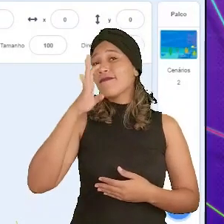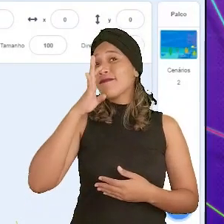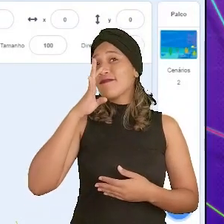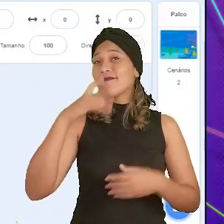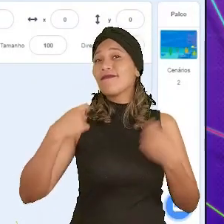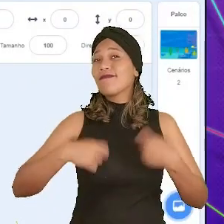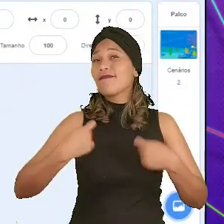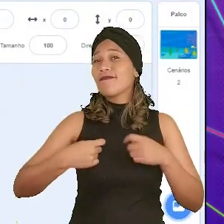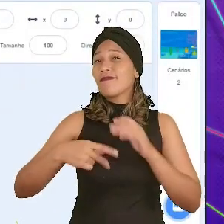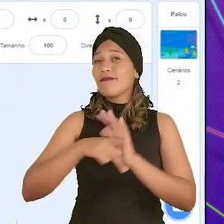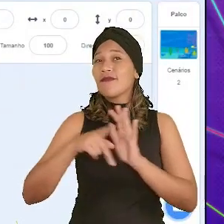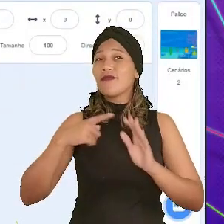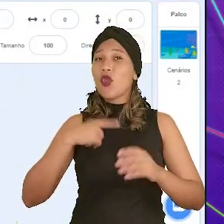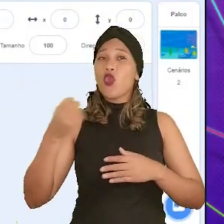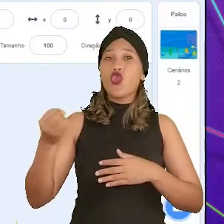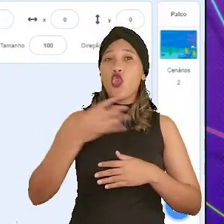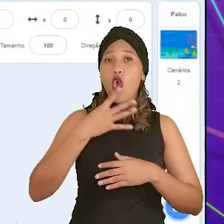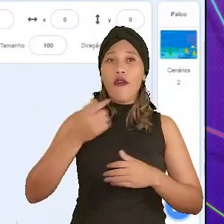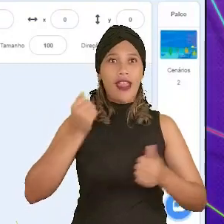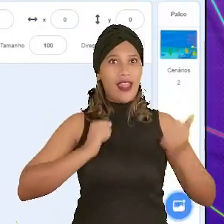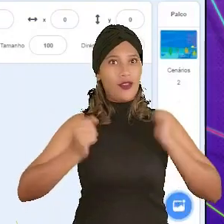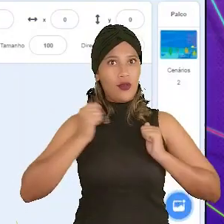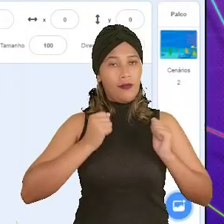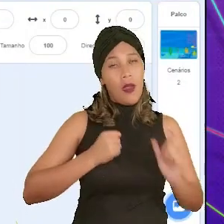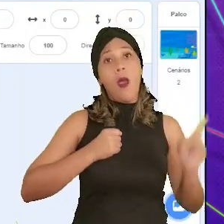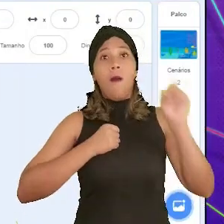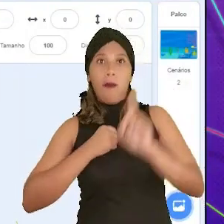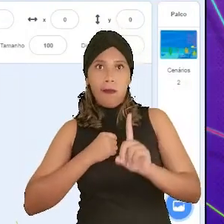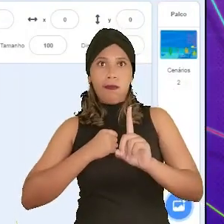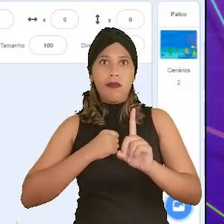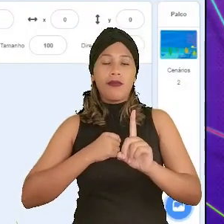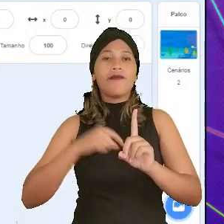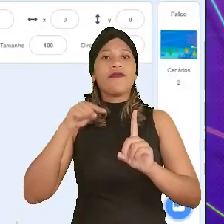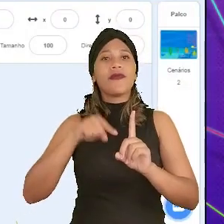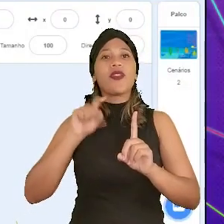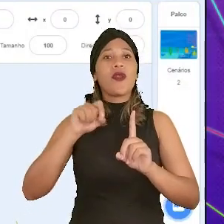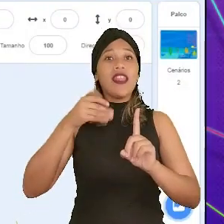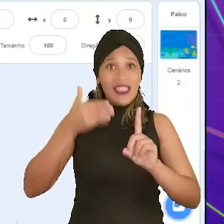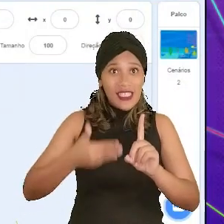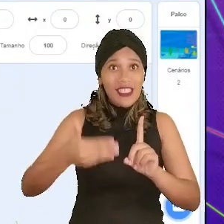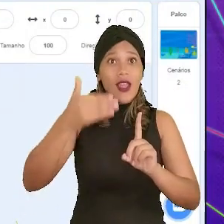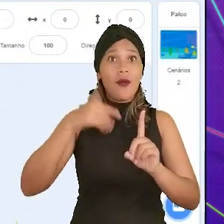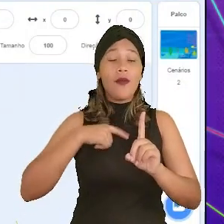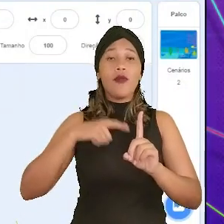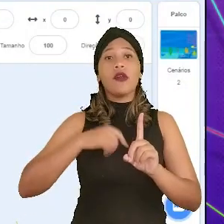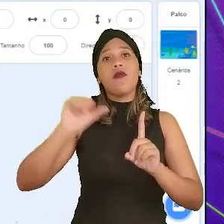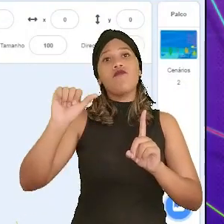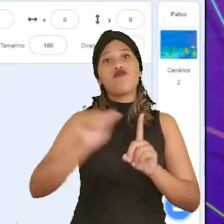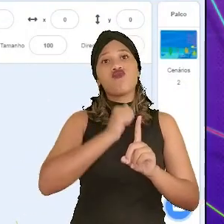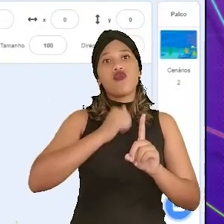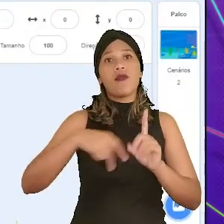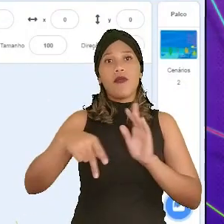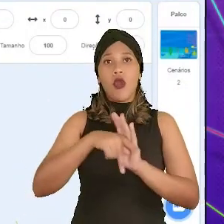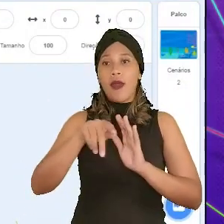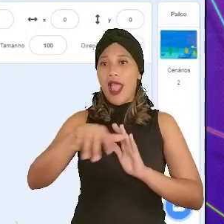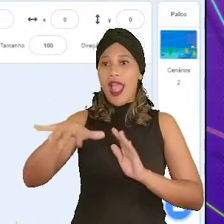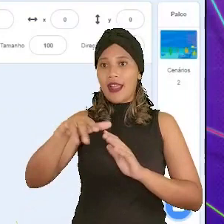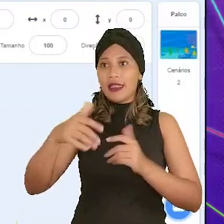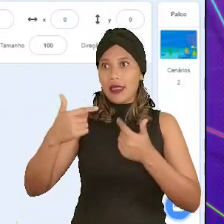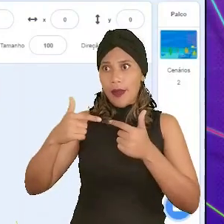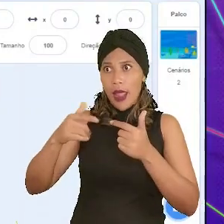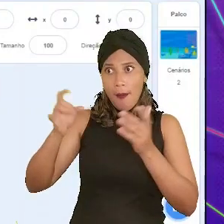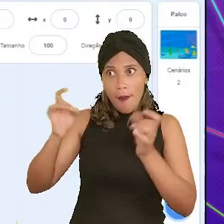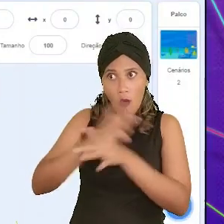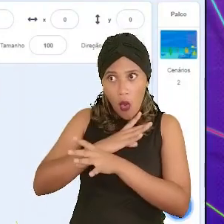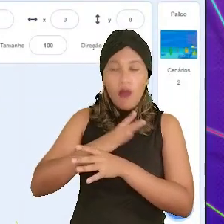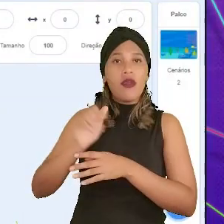gente vai ver a necessidade de adicionar um novo ator no nosso jogo. O gato inicial pode ser excluído da nossa área de trabalho